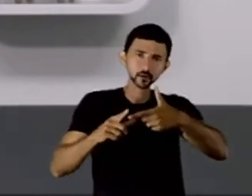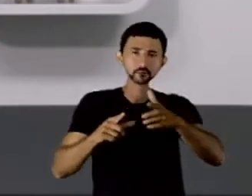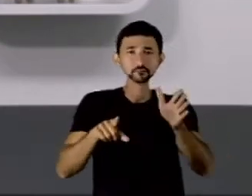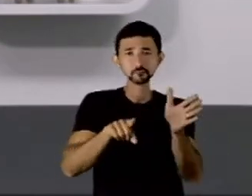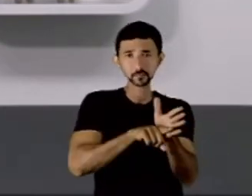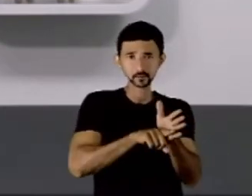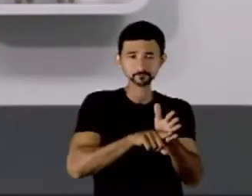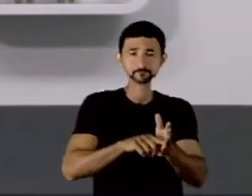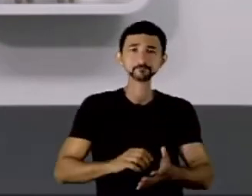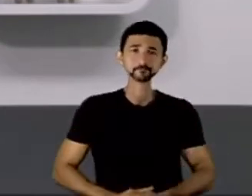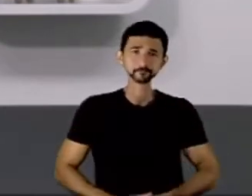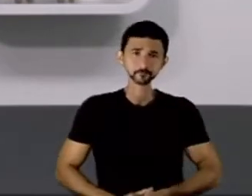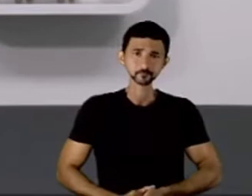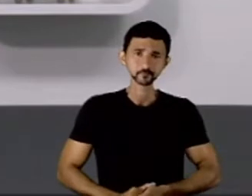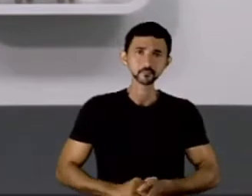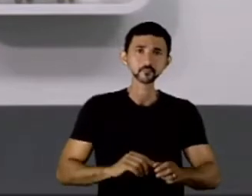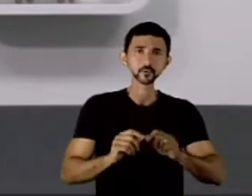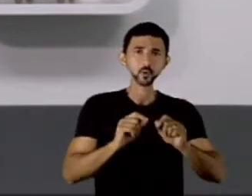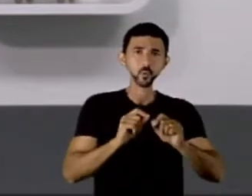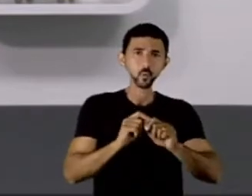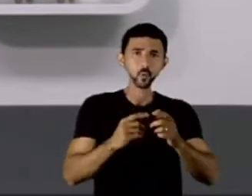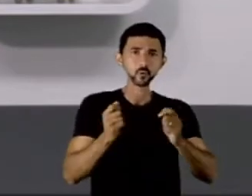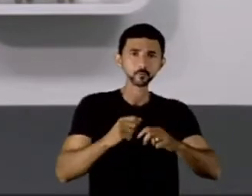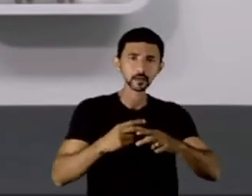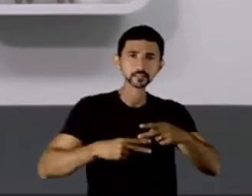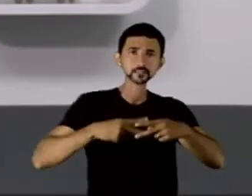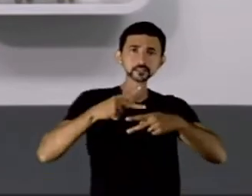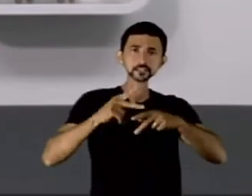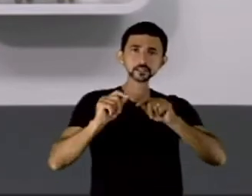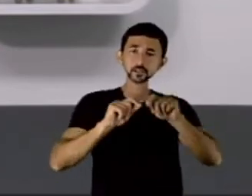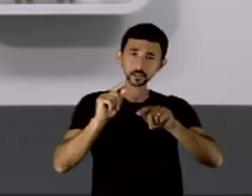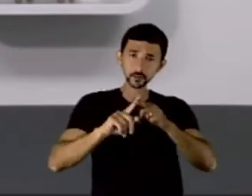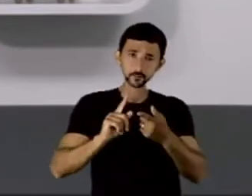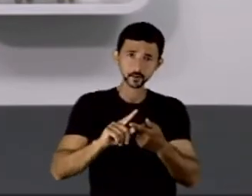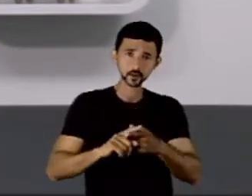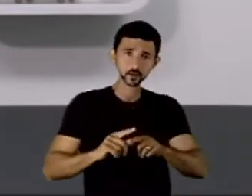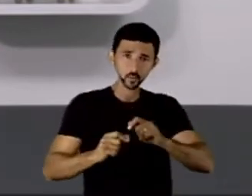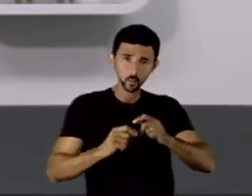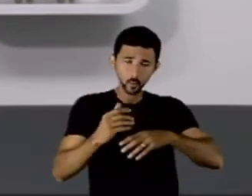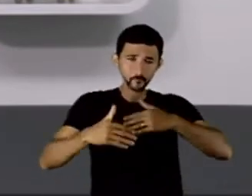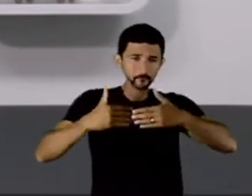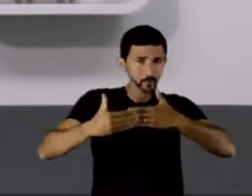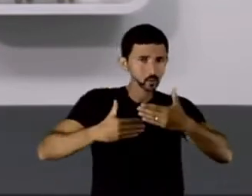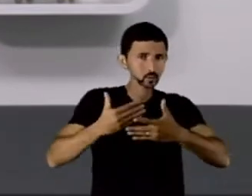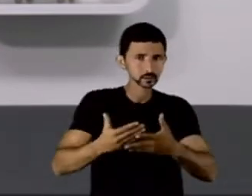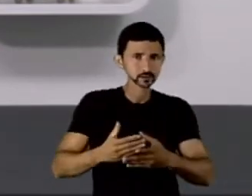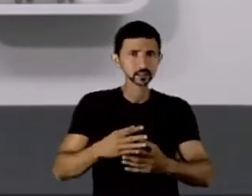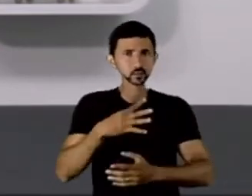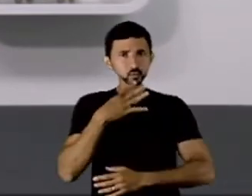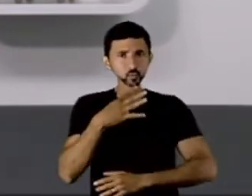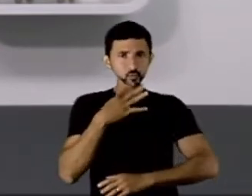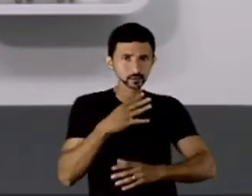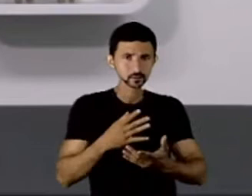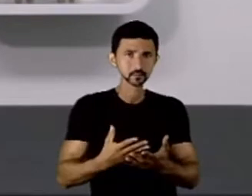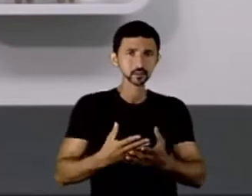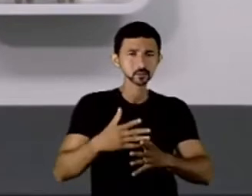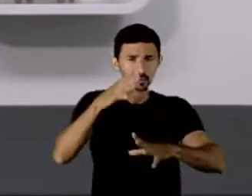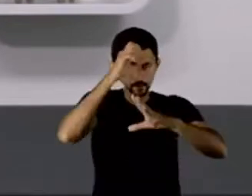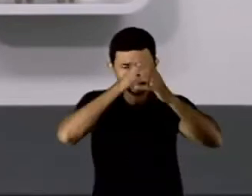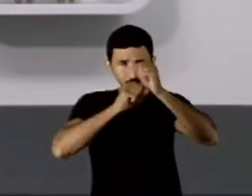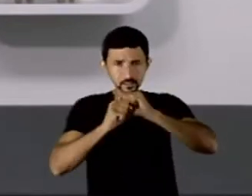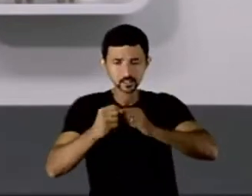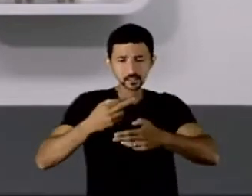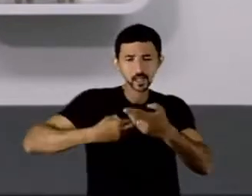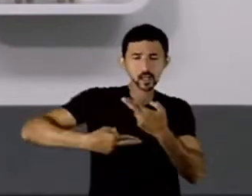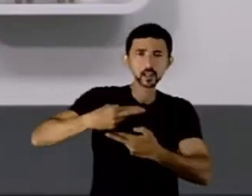multiplicação e divisão. E a potenciação, ela faz parte desse processo de conhecimento que